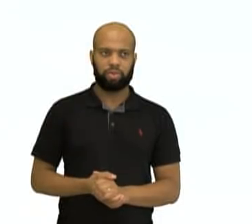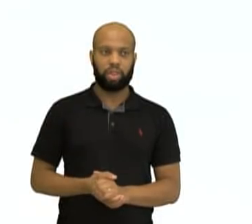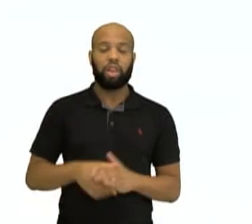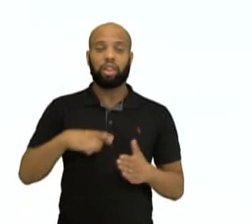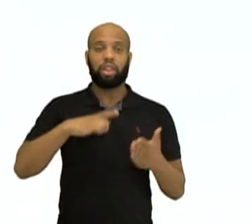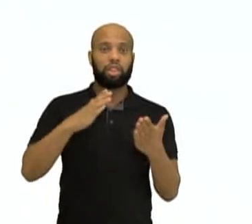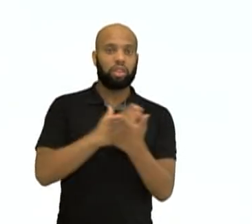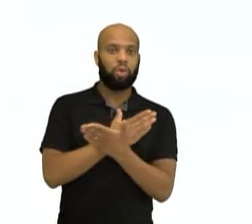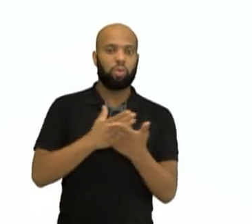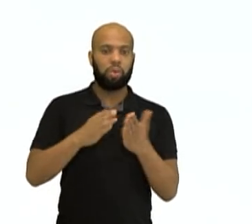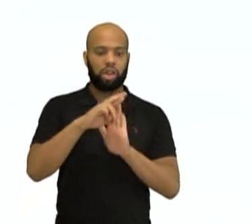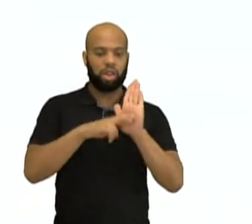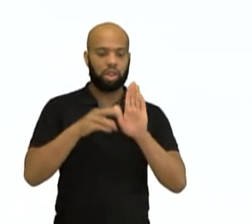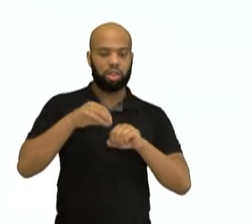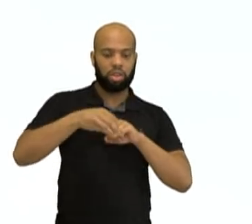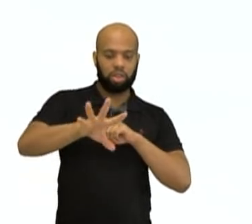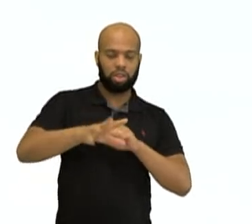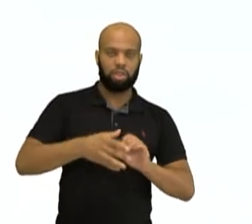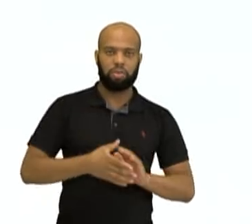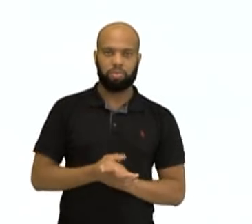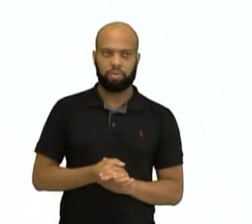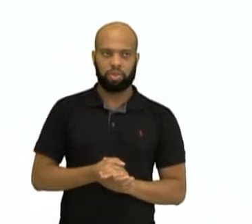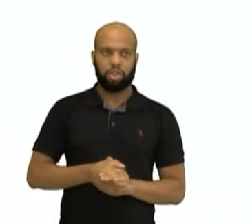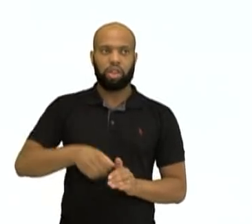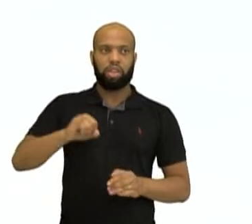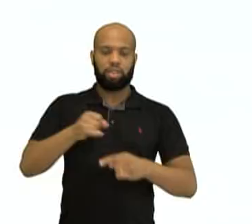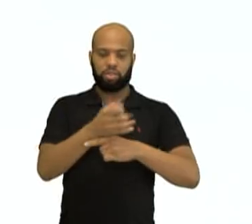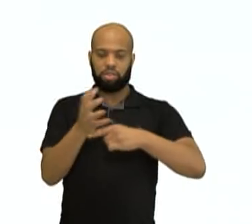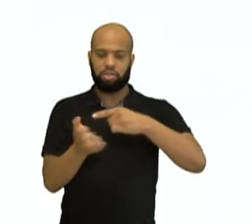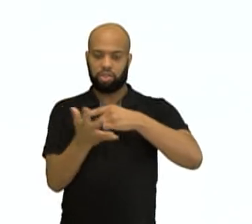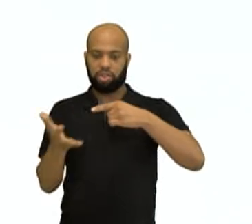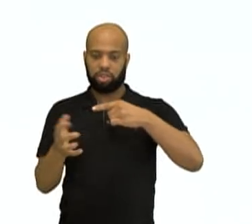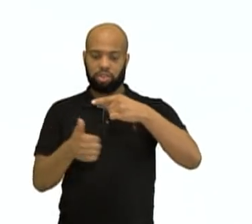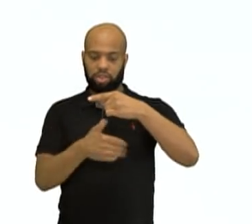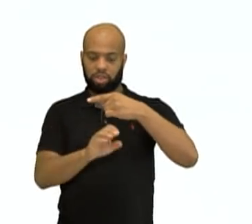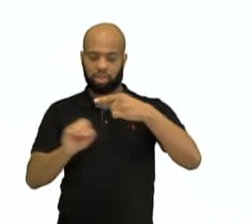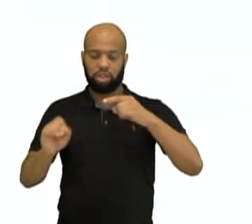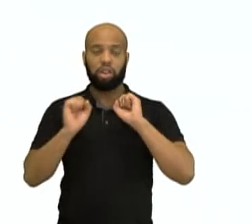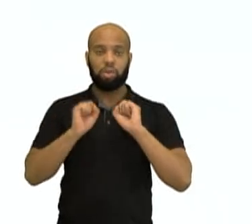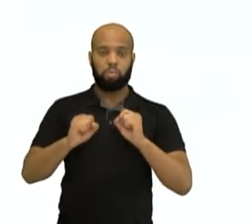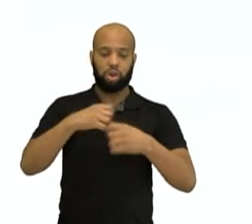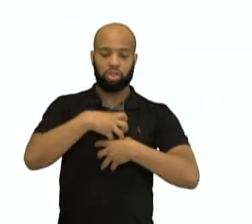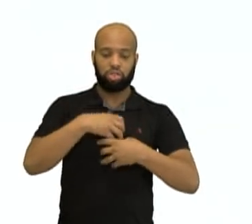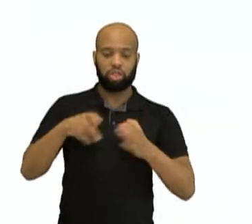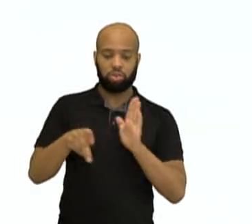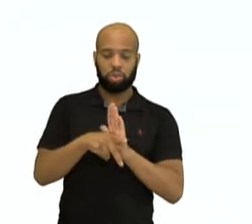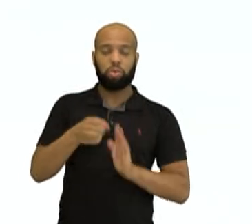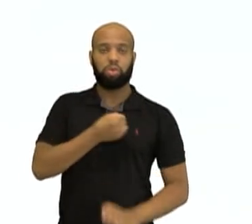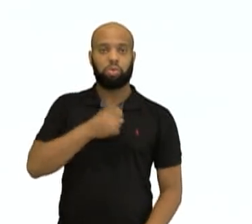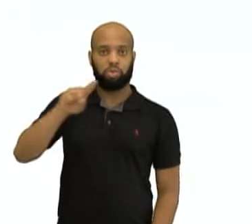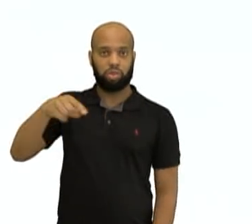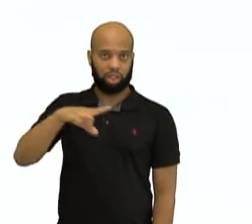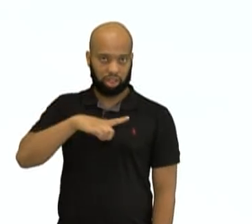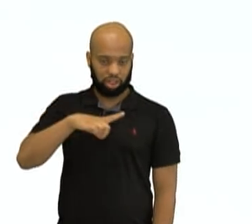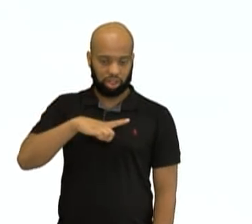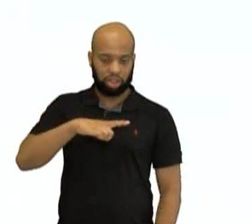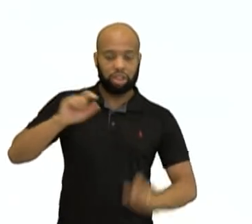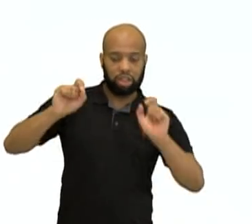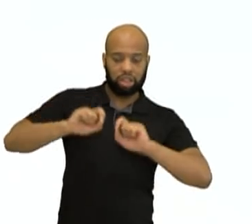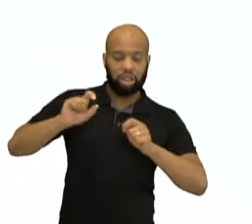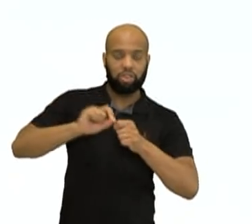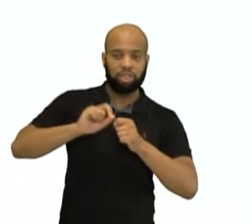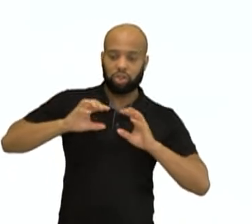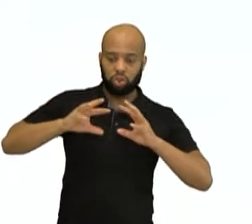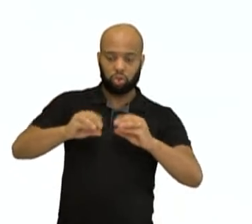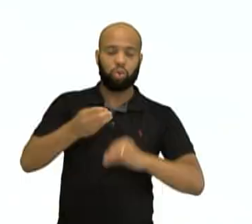Algumas observações. Como uma fração com denominador 100 pode ser escrita na forma decimal, nós podemos escrever